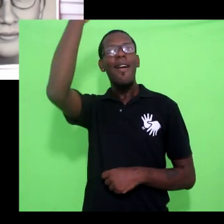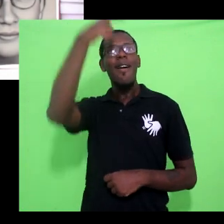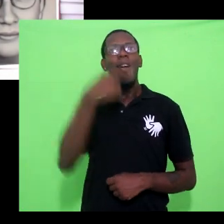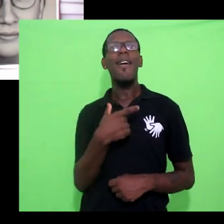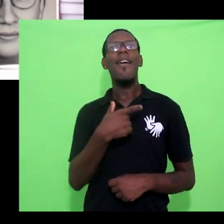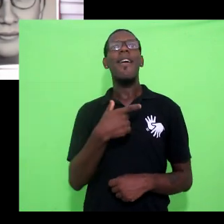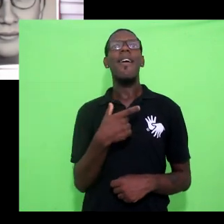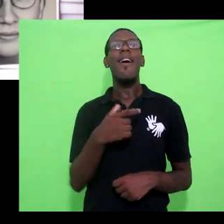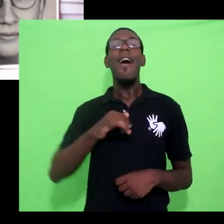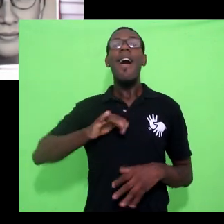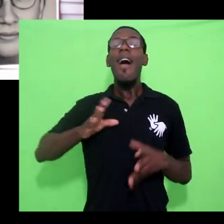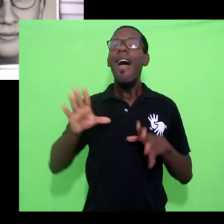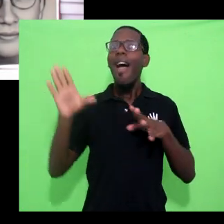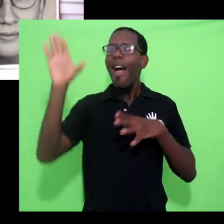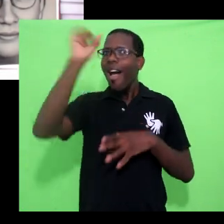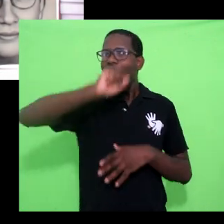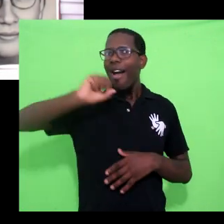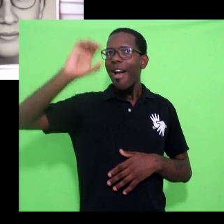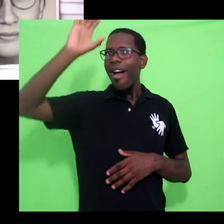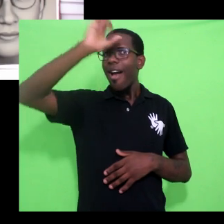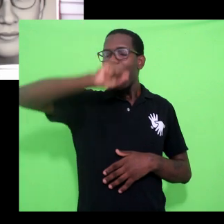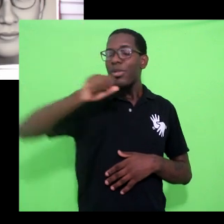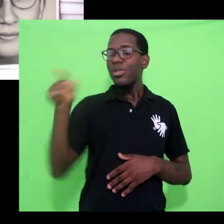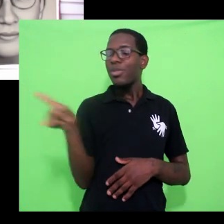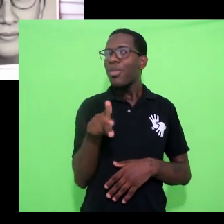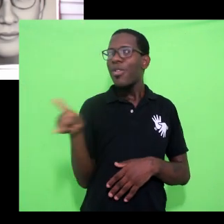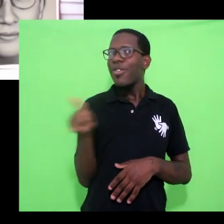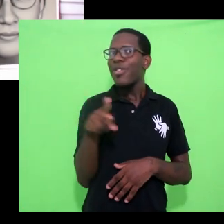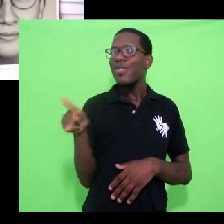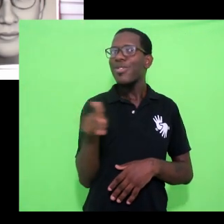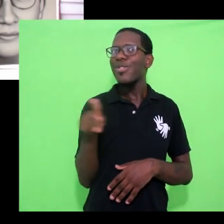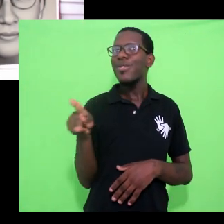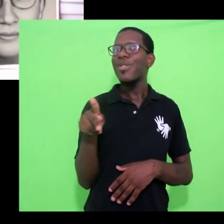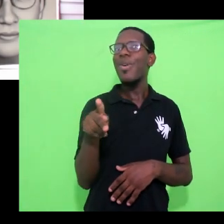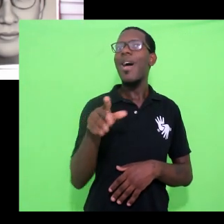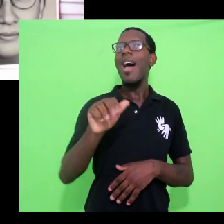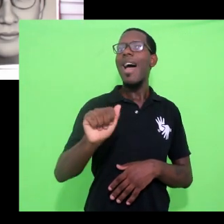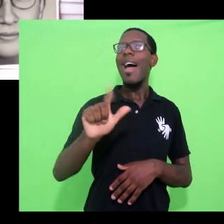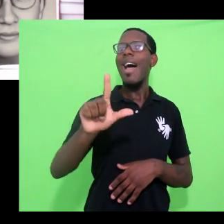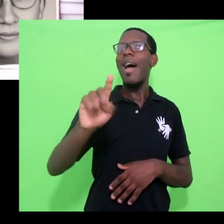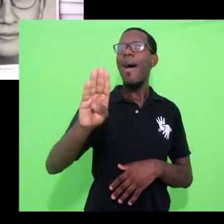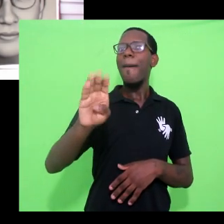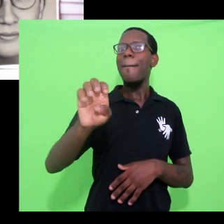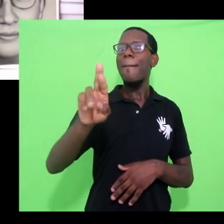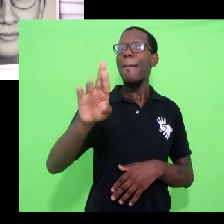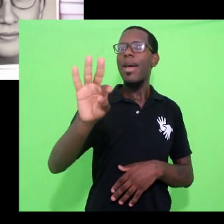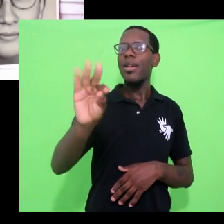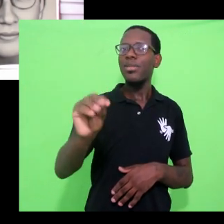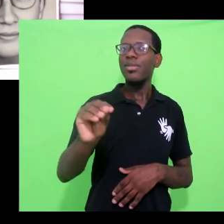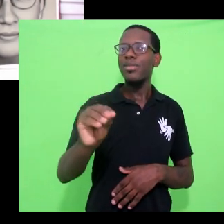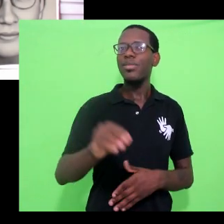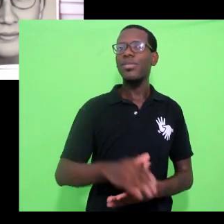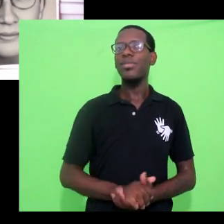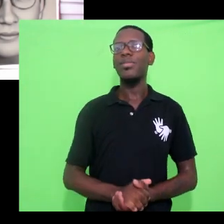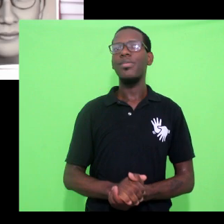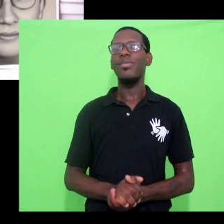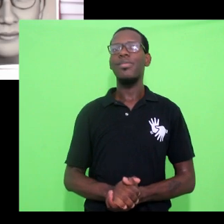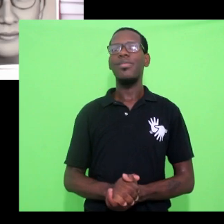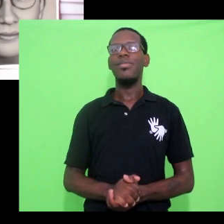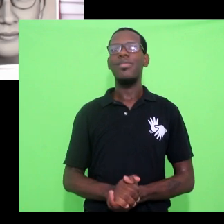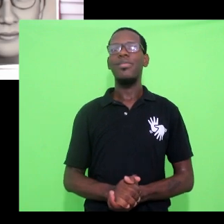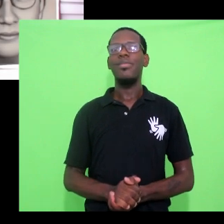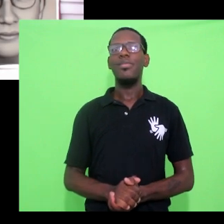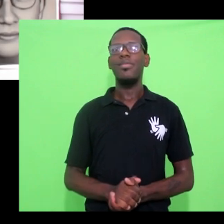chama, o interesse foi aumentando, e eu acabei virando uma espécie de